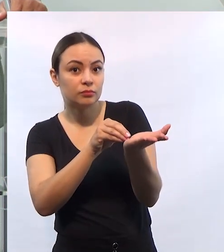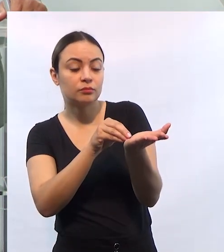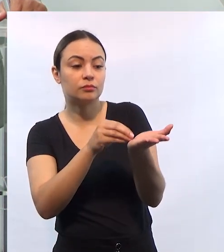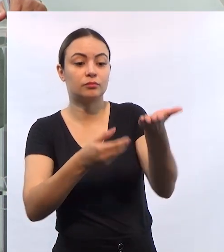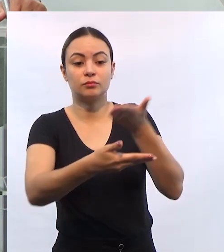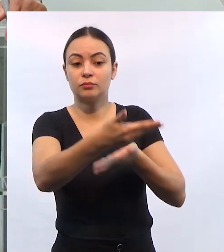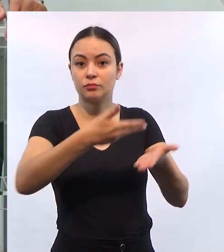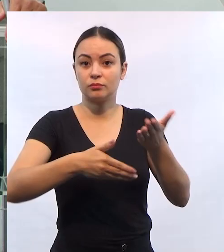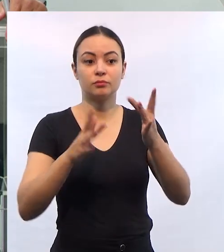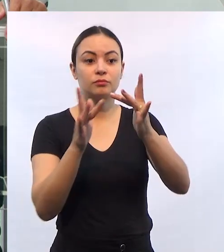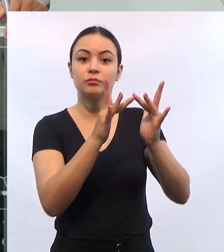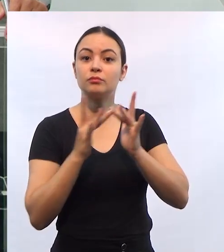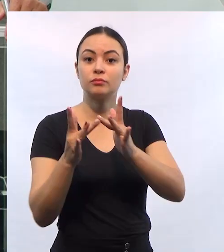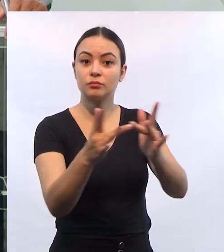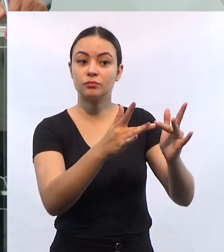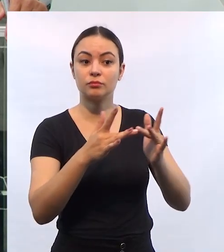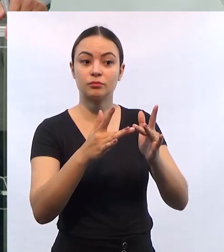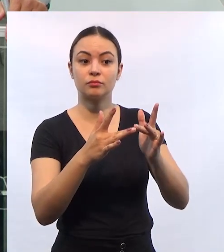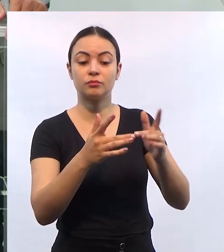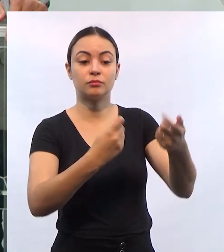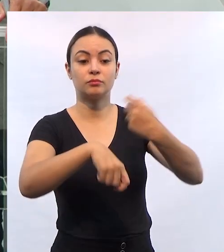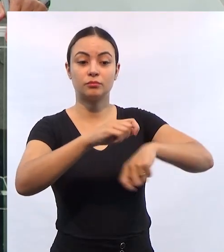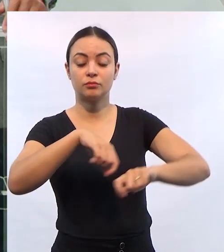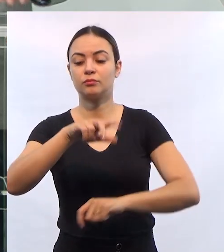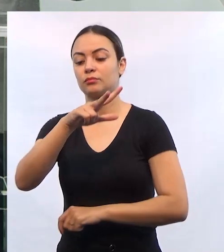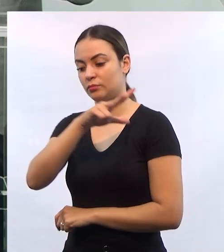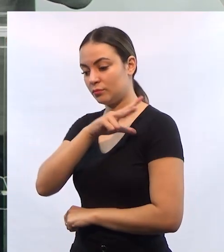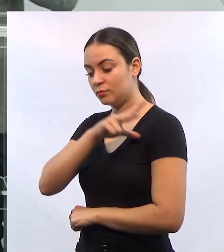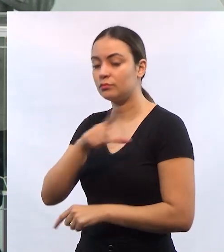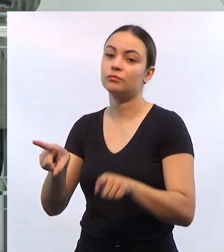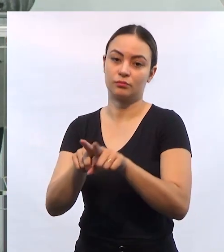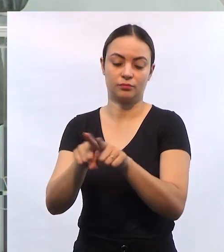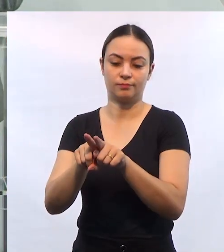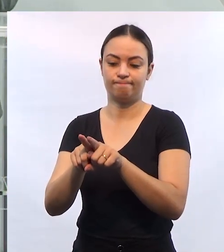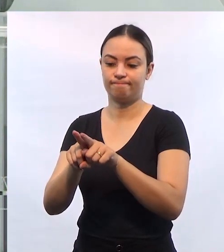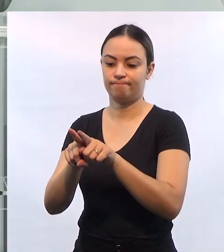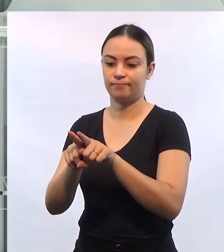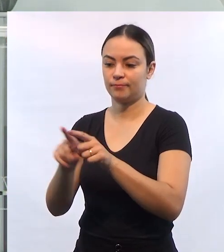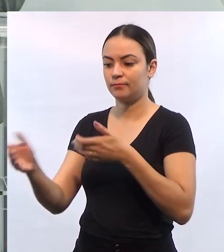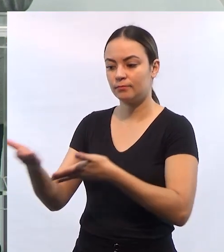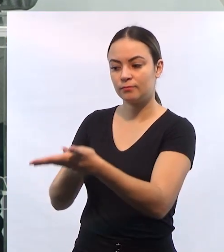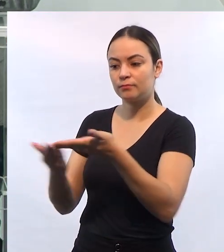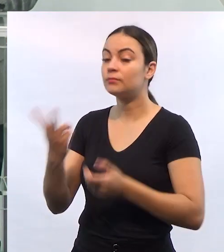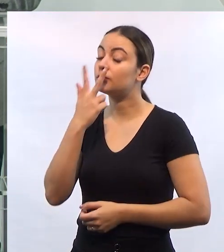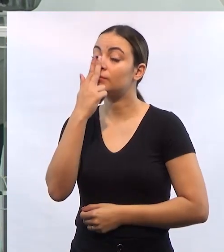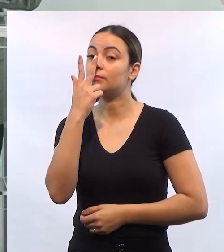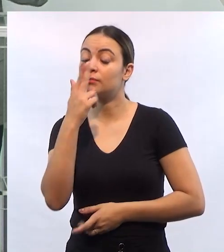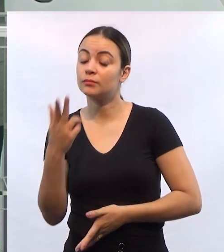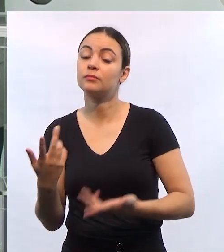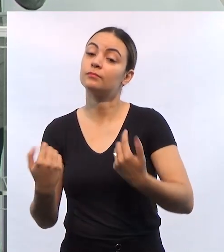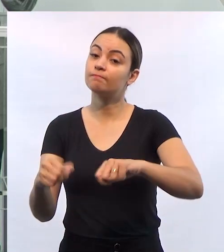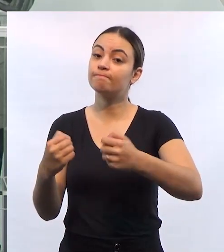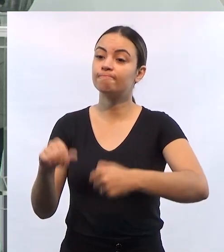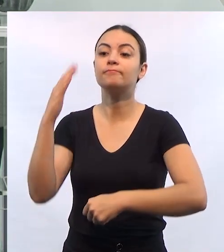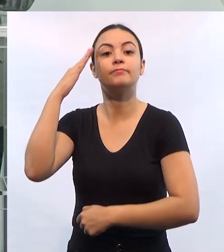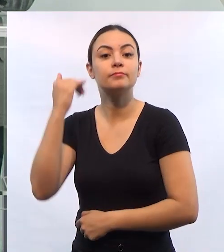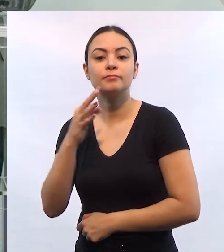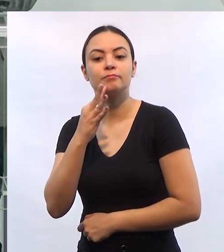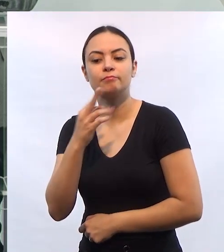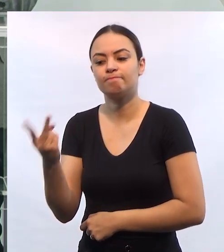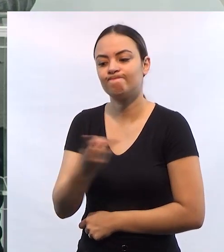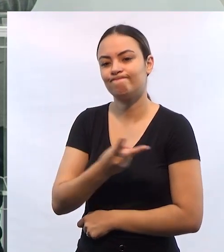claro, teorias da administração privada, tá? As teorias administrativas, ao longo dos anos, elas foram